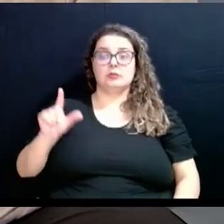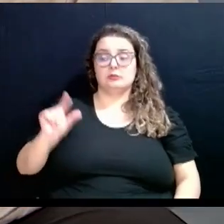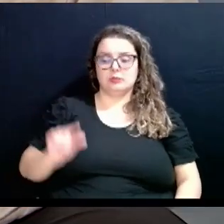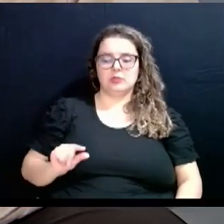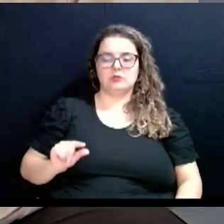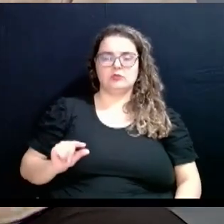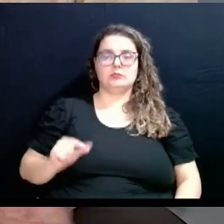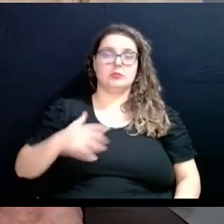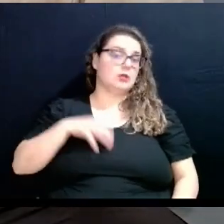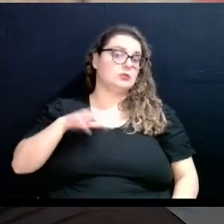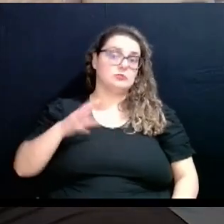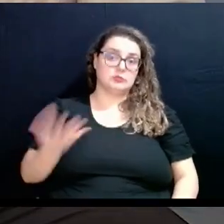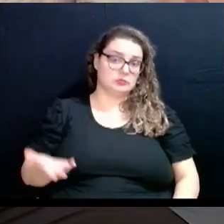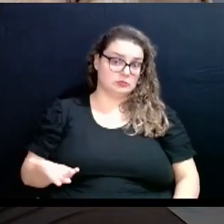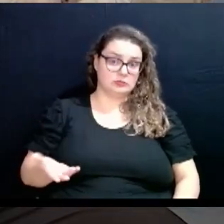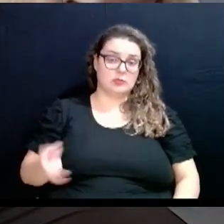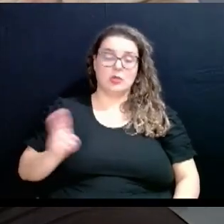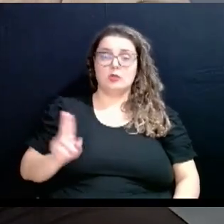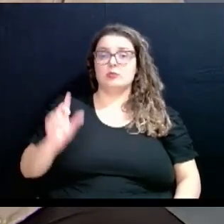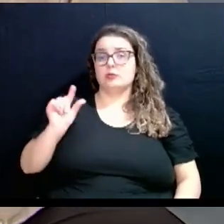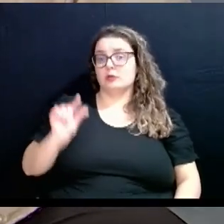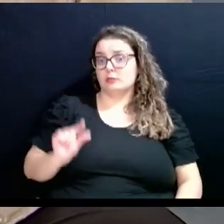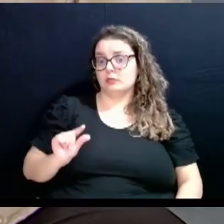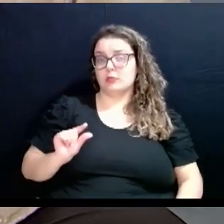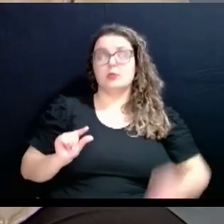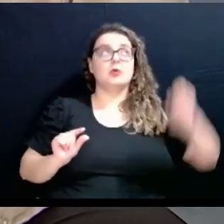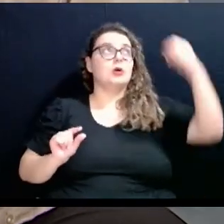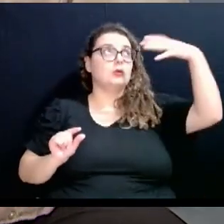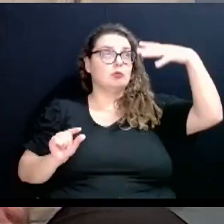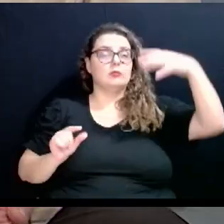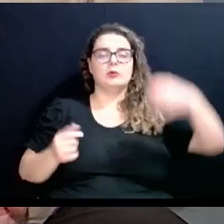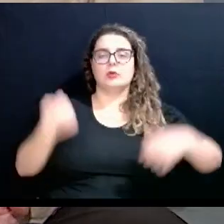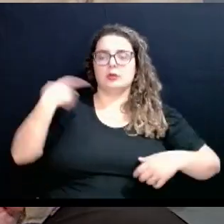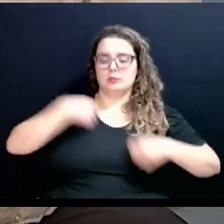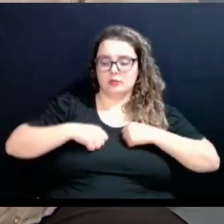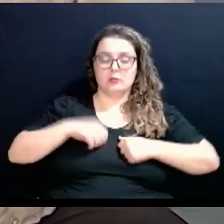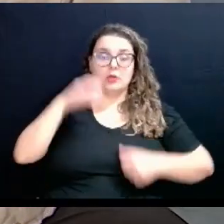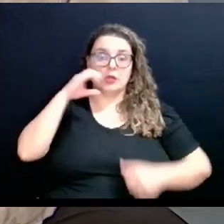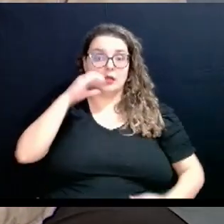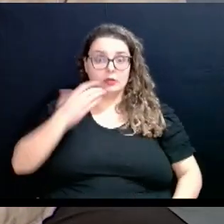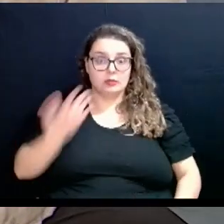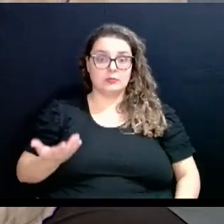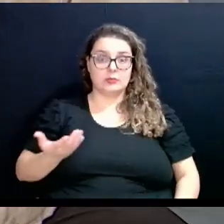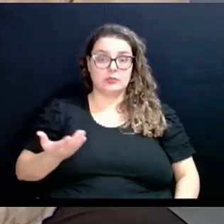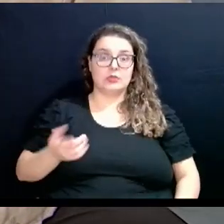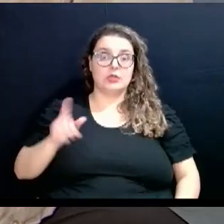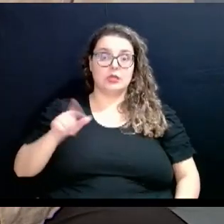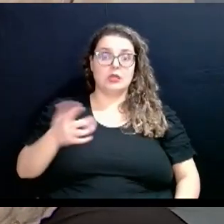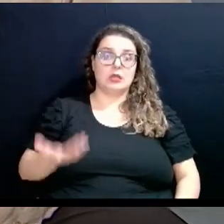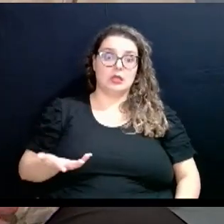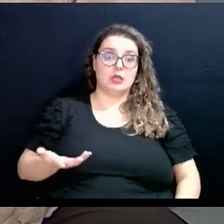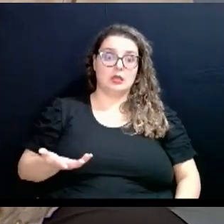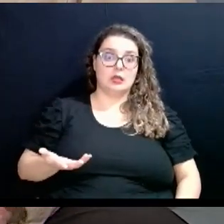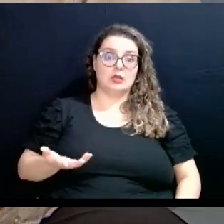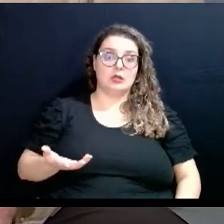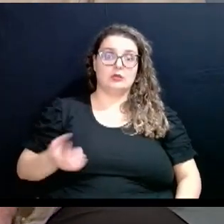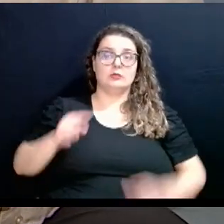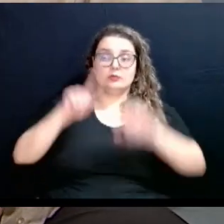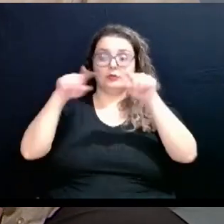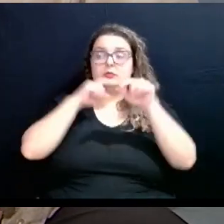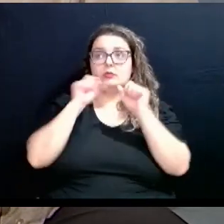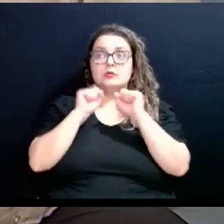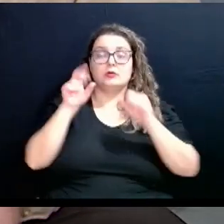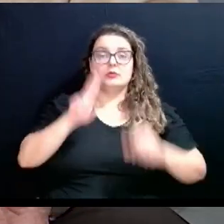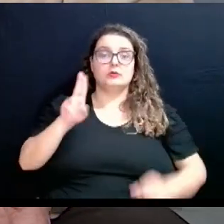você usar menos. Então é isso, é você usar menos a luz, é você tomar um banho mais rápido, é você, no caso